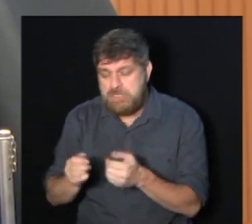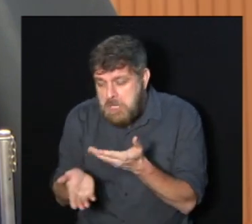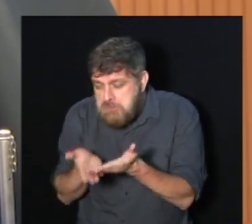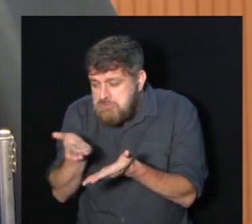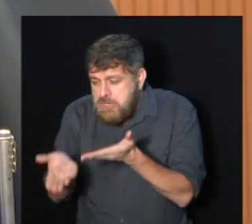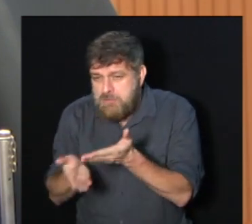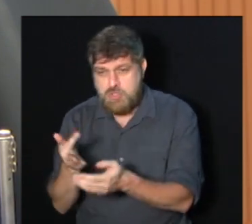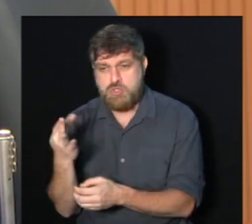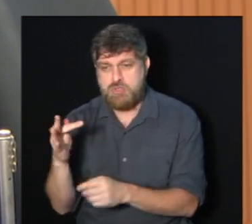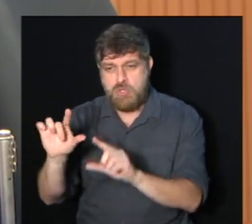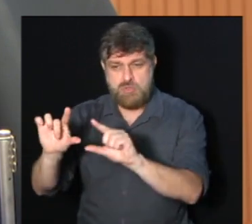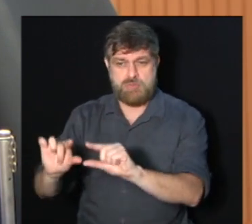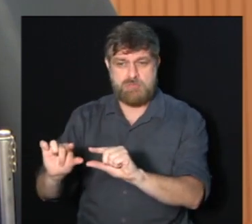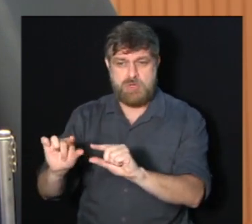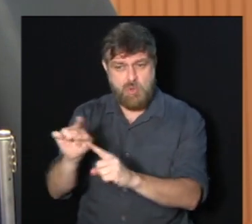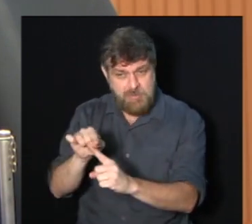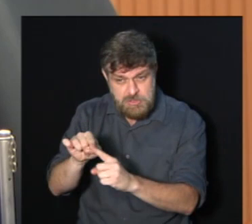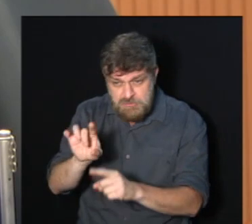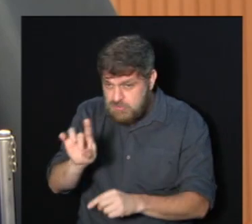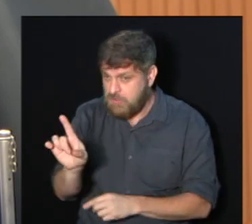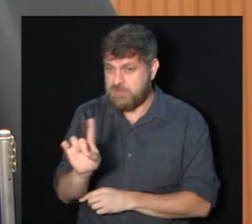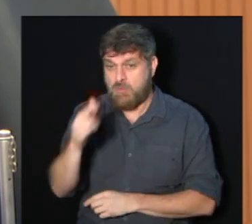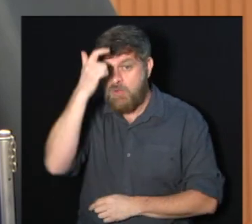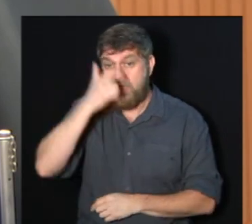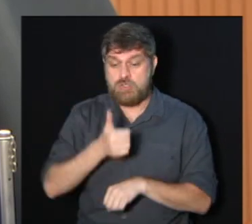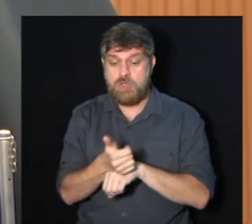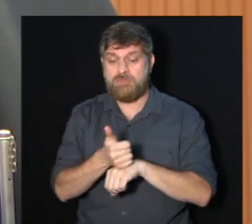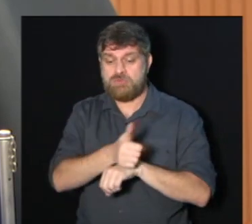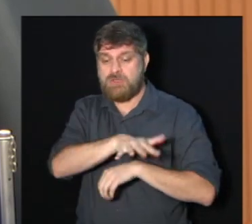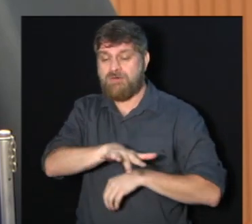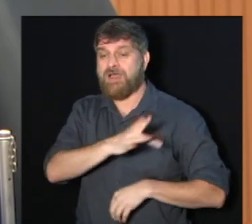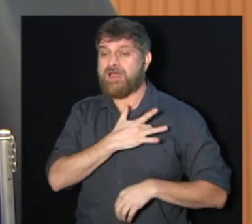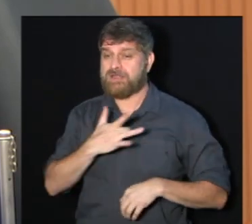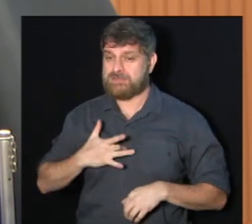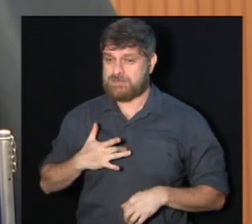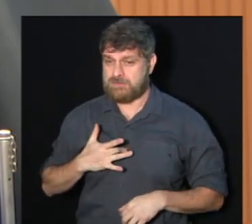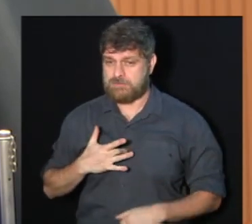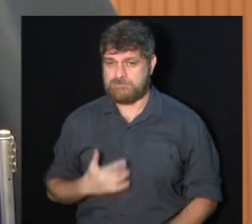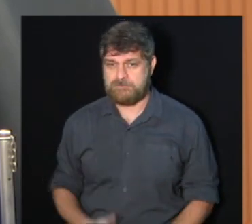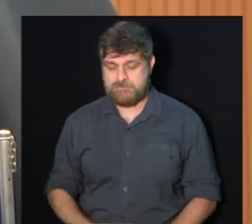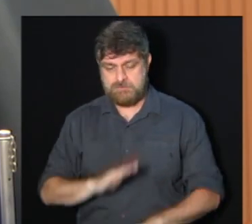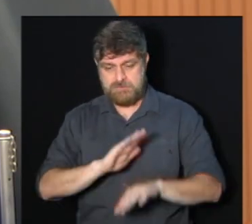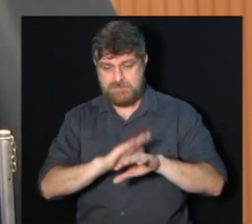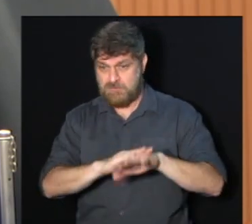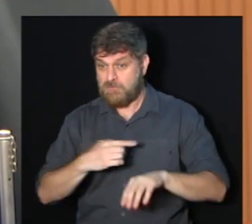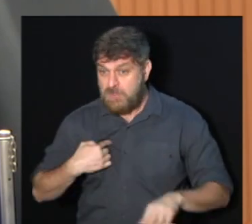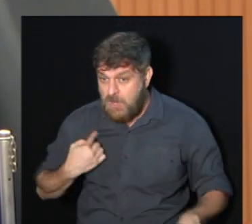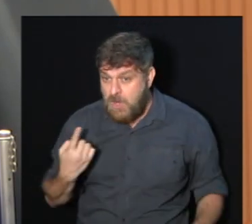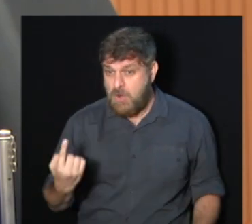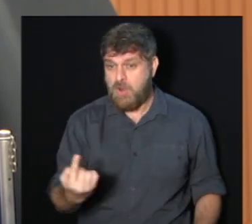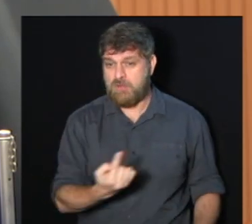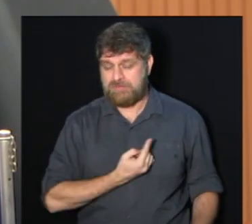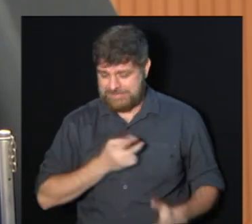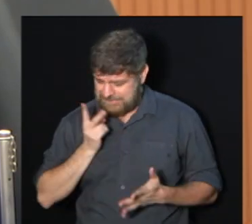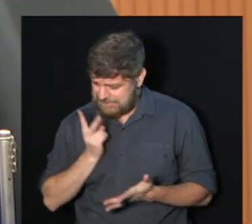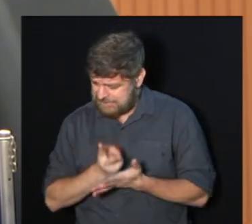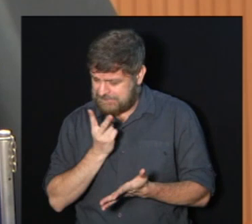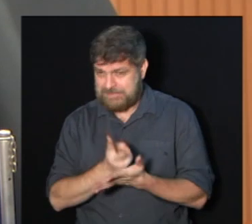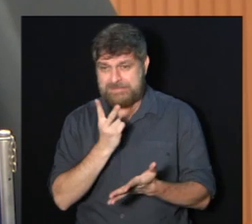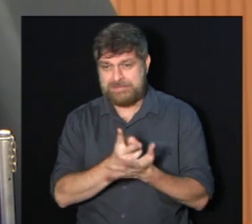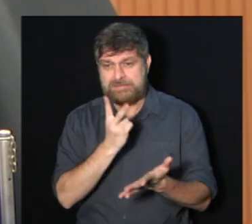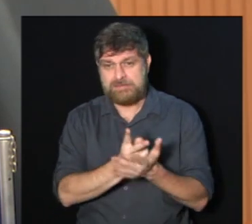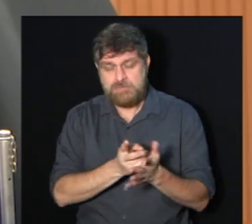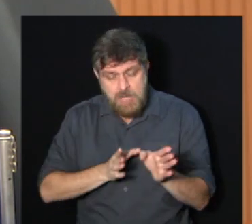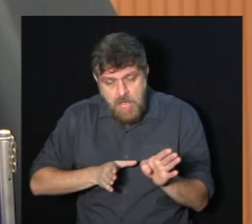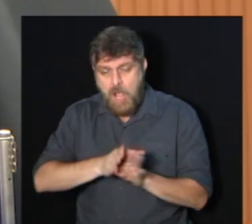tratamento. Como profissional da área da saúde, a gente tem que estar sempre